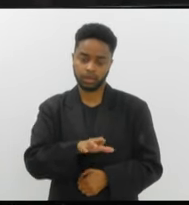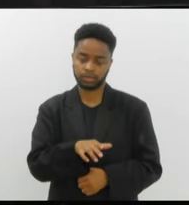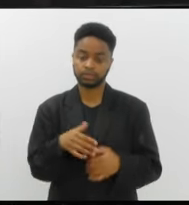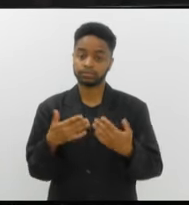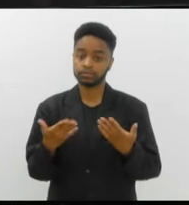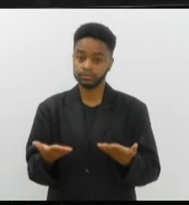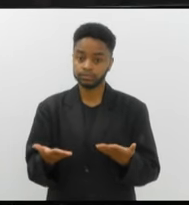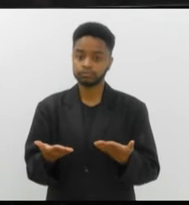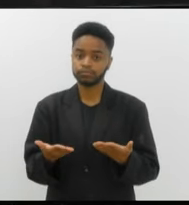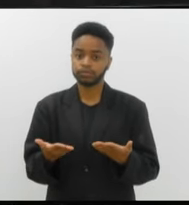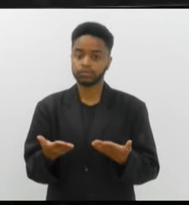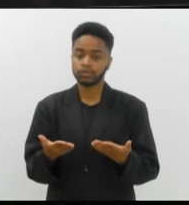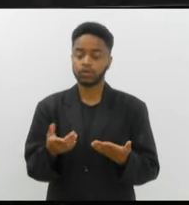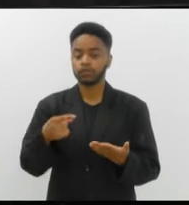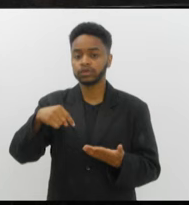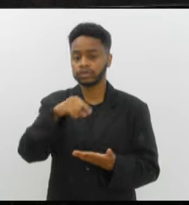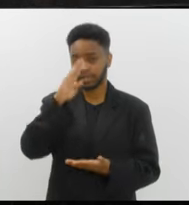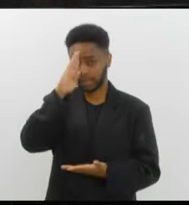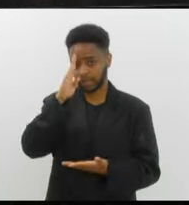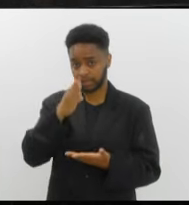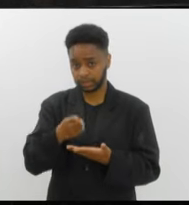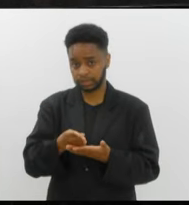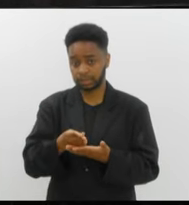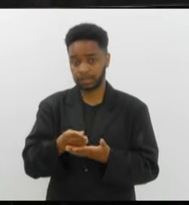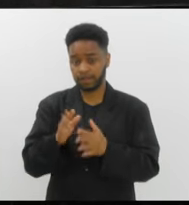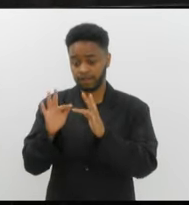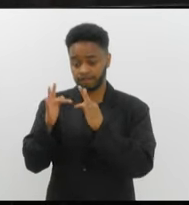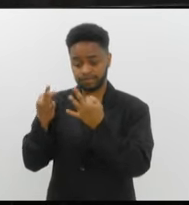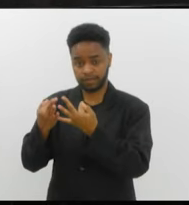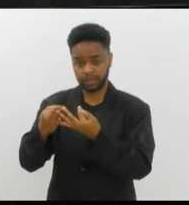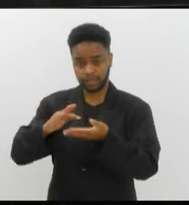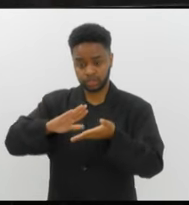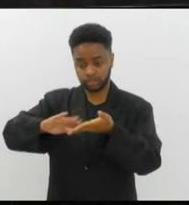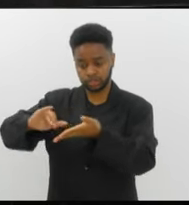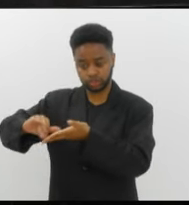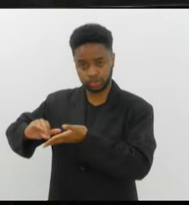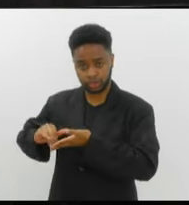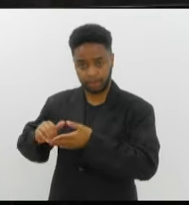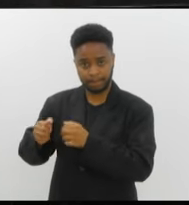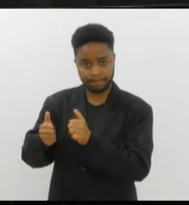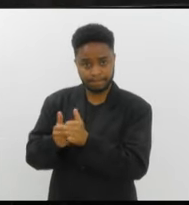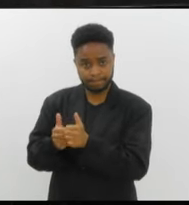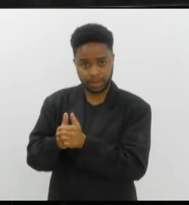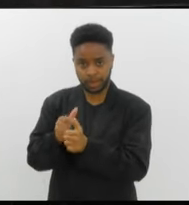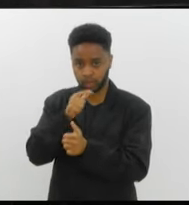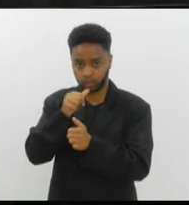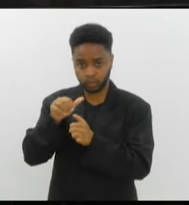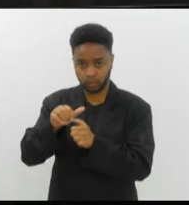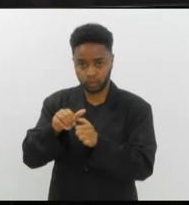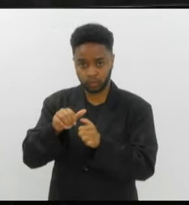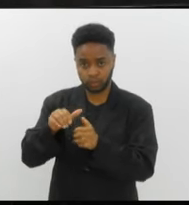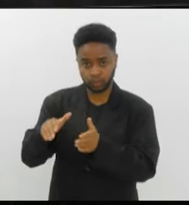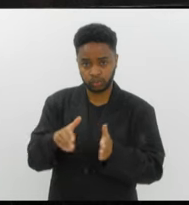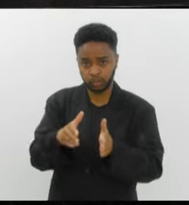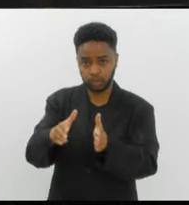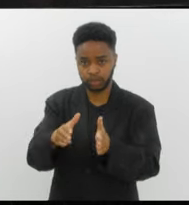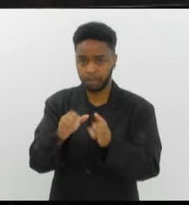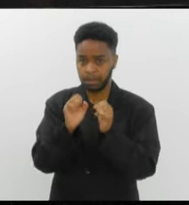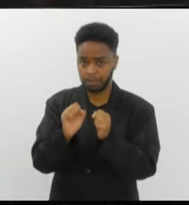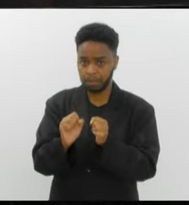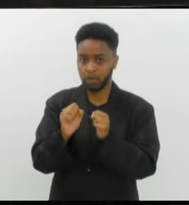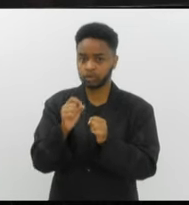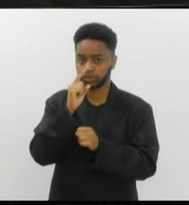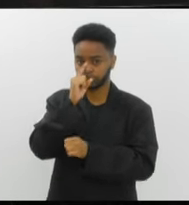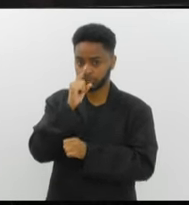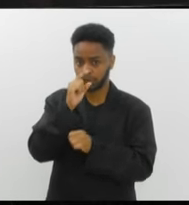a remoção das famílias das margens dos rios, né, margens inundáveis, né, tem